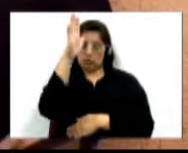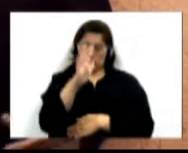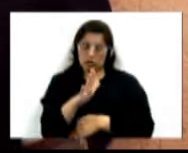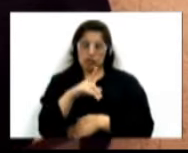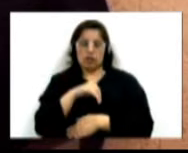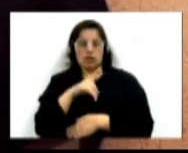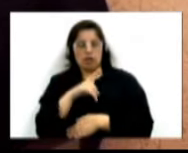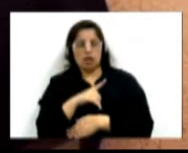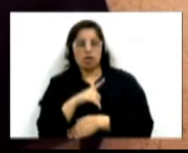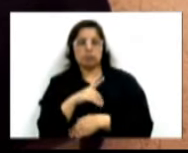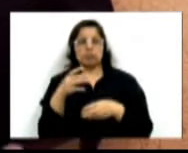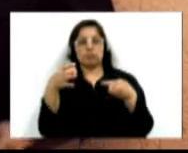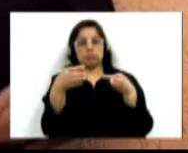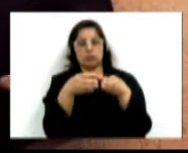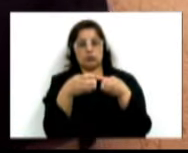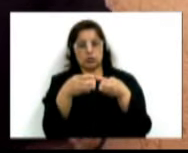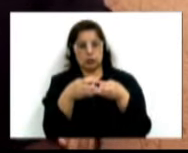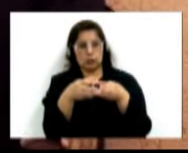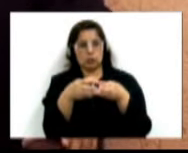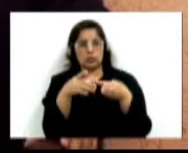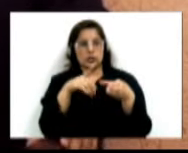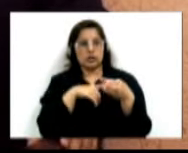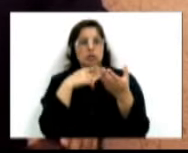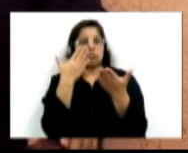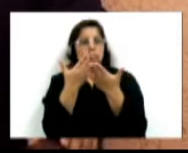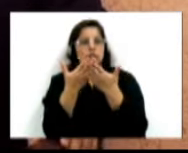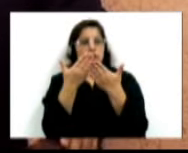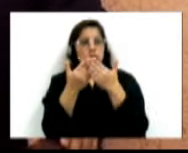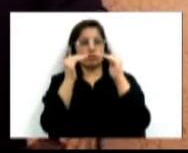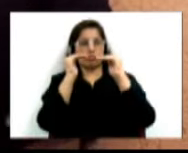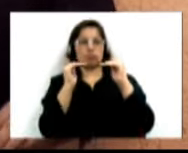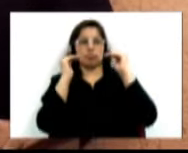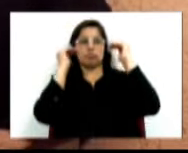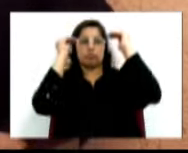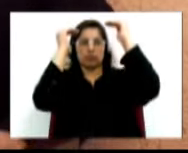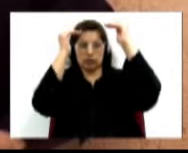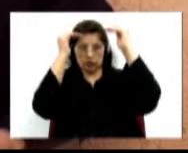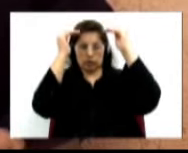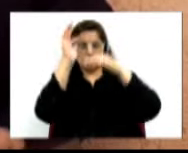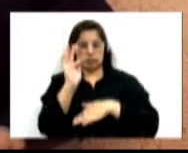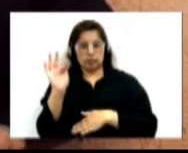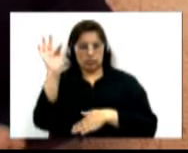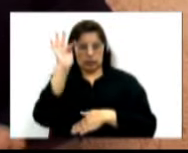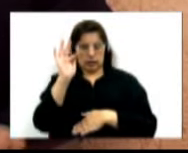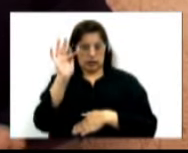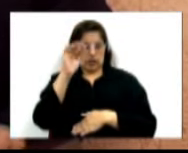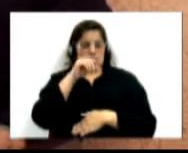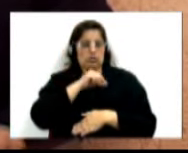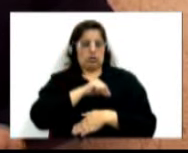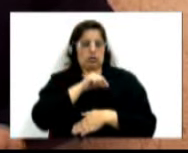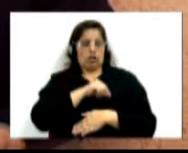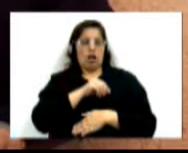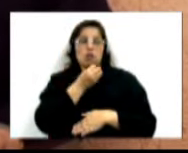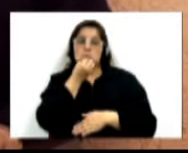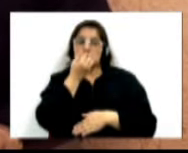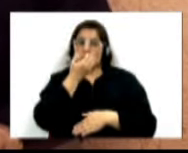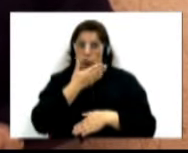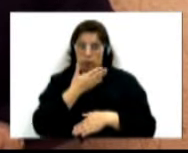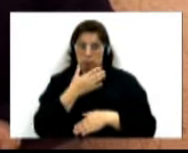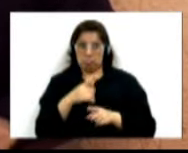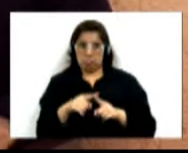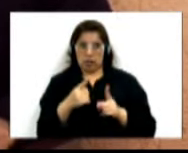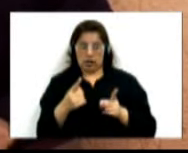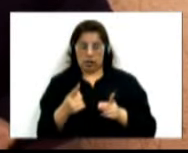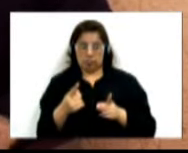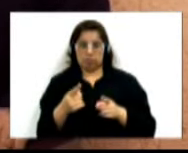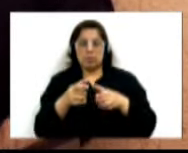com bons salários, mas que dentro da média se perdem devido à esmagadora maioria de